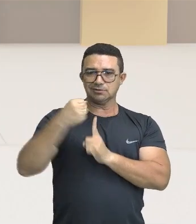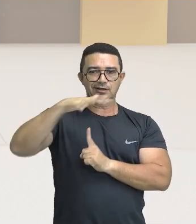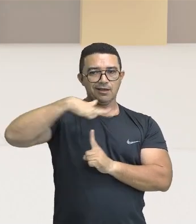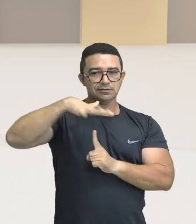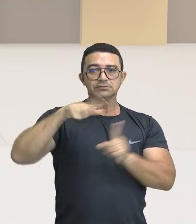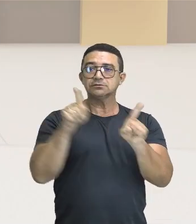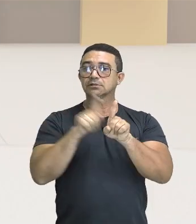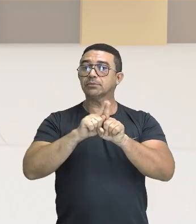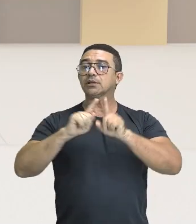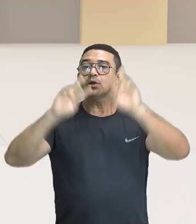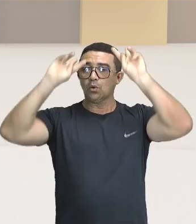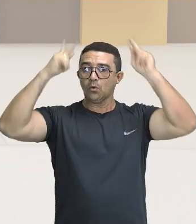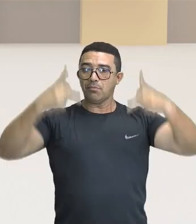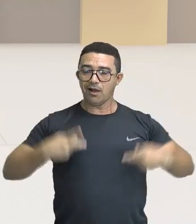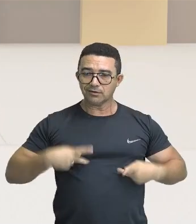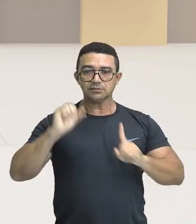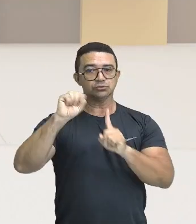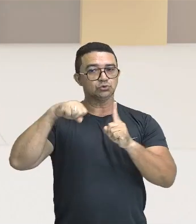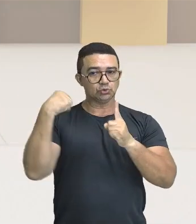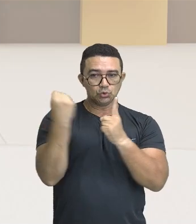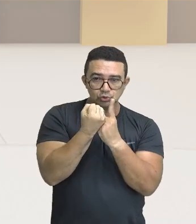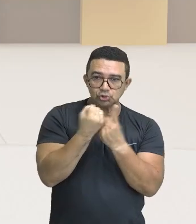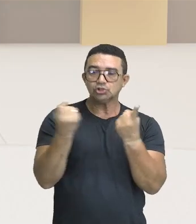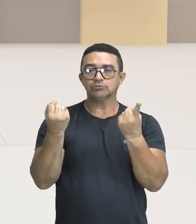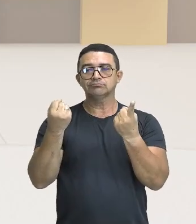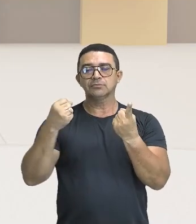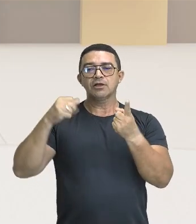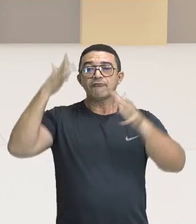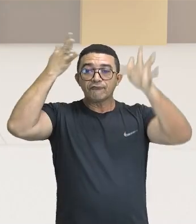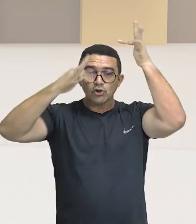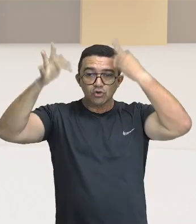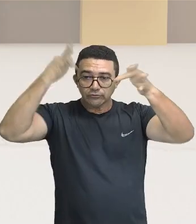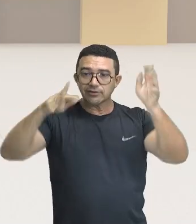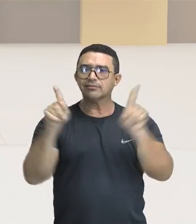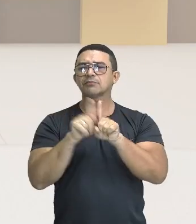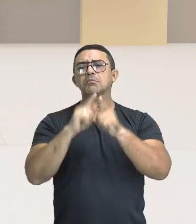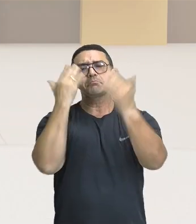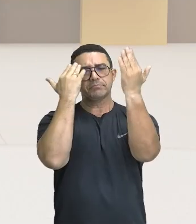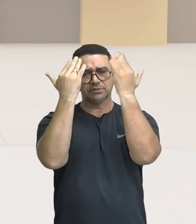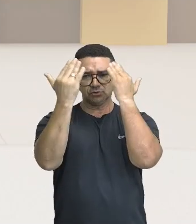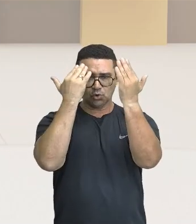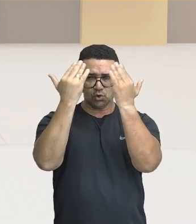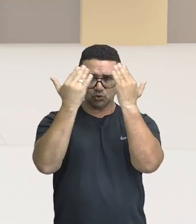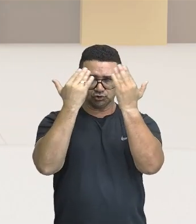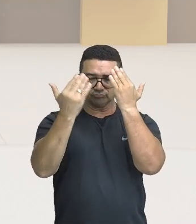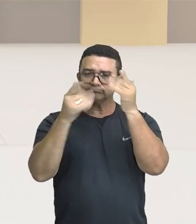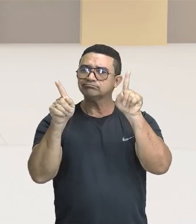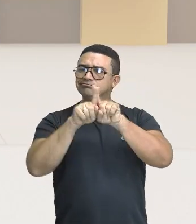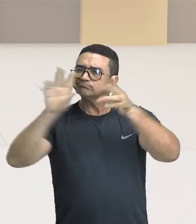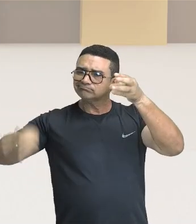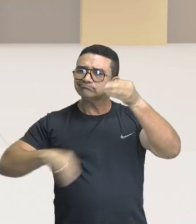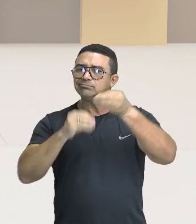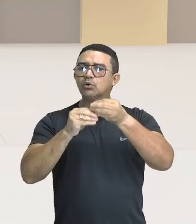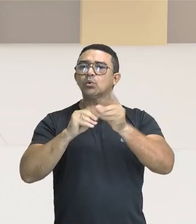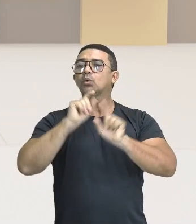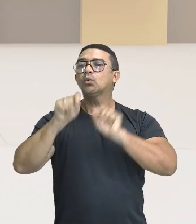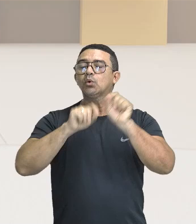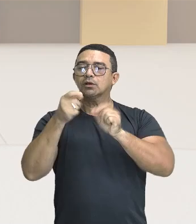humanas, sociologia, filosofia e até a psicologia também contribui para